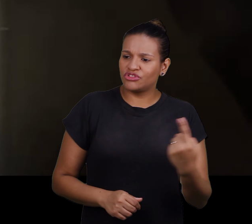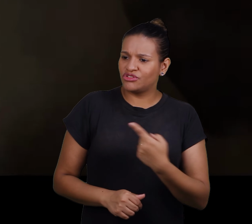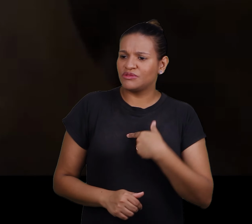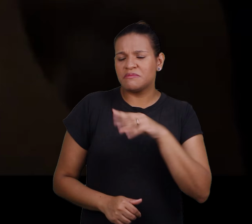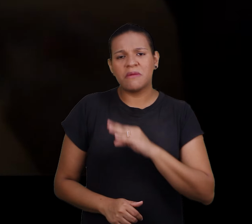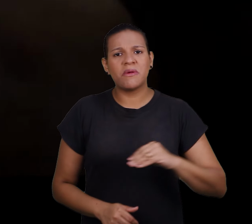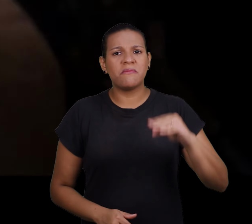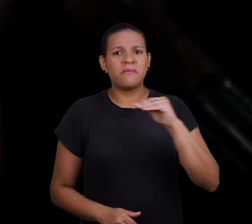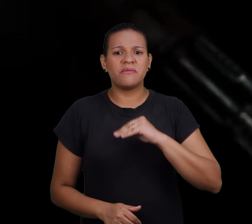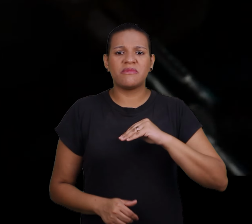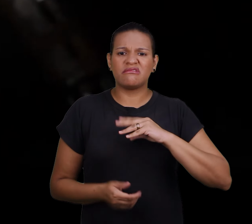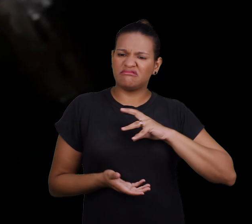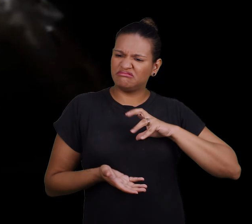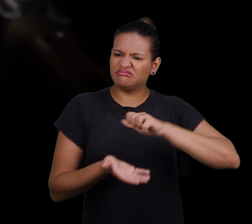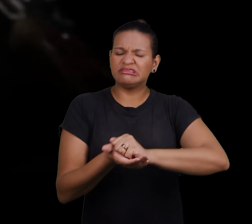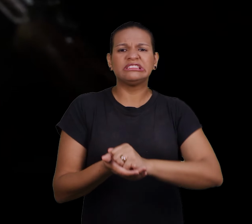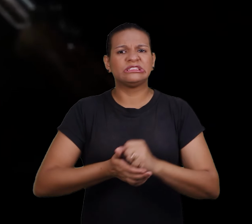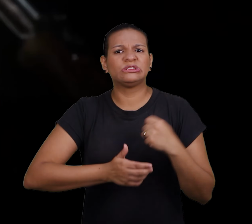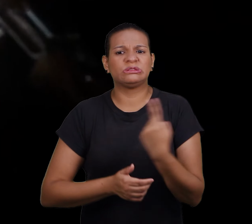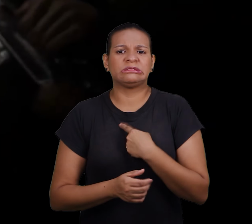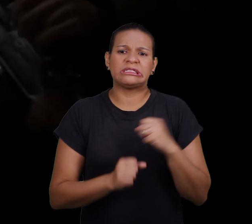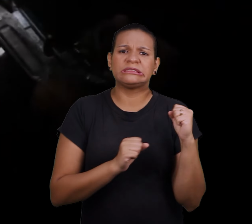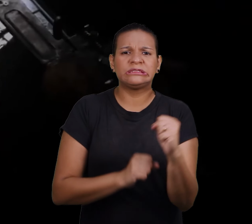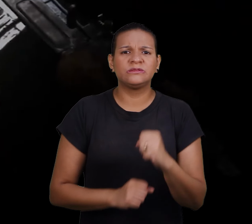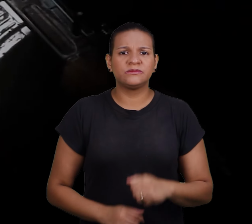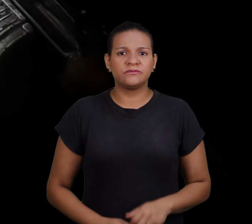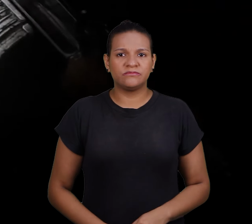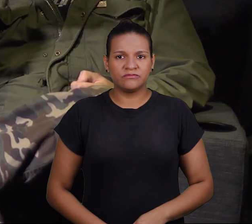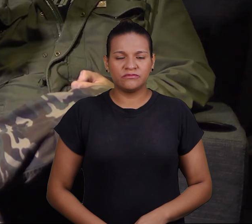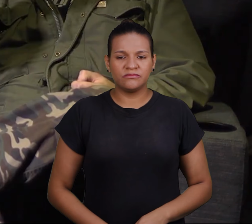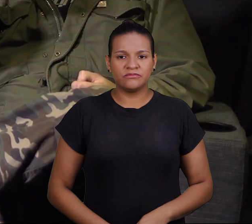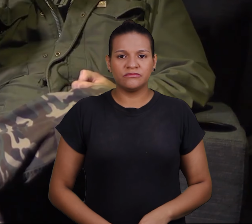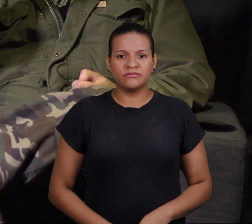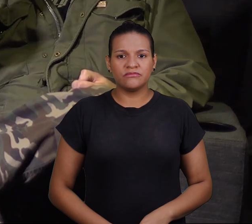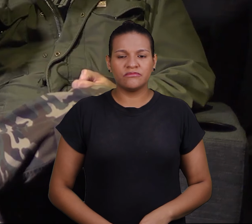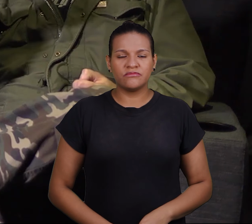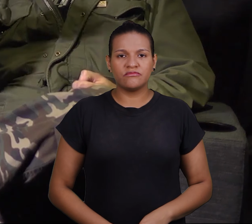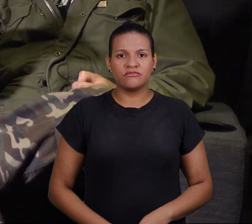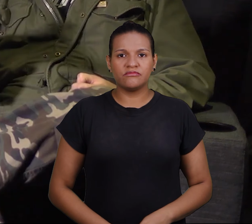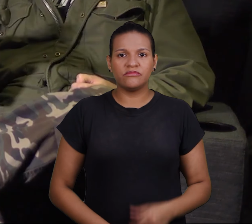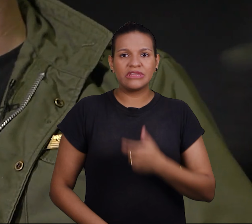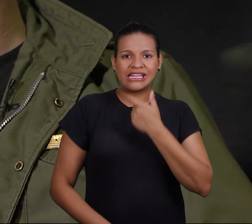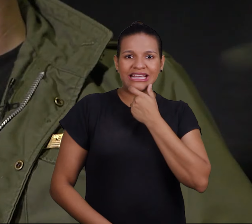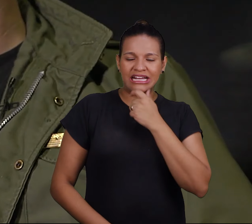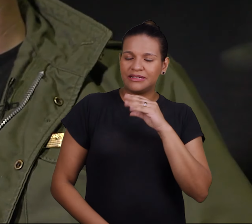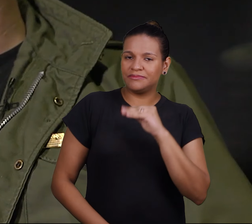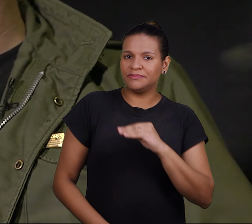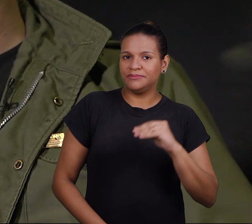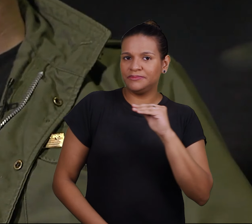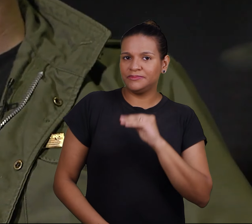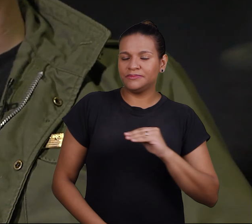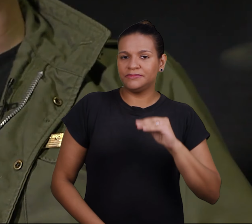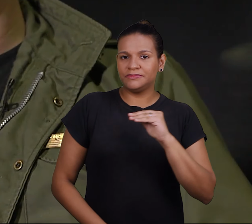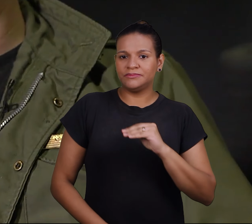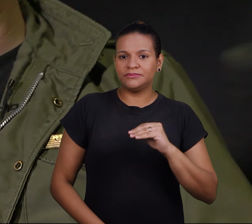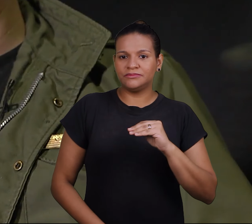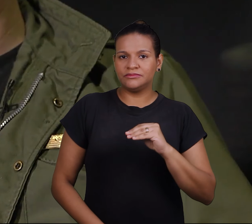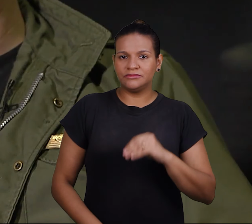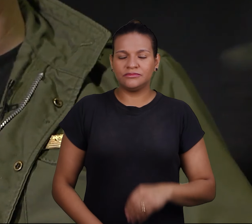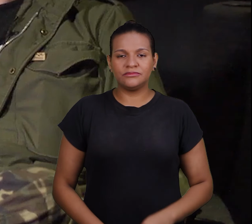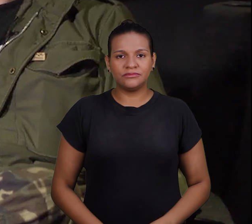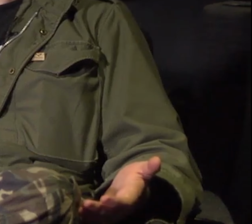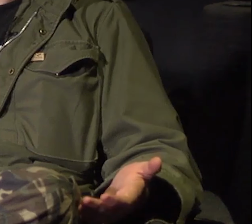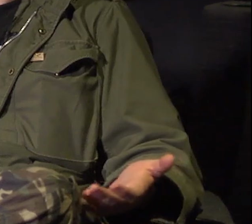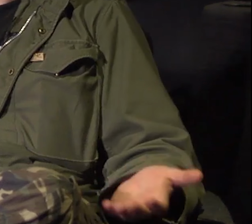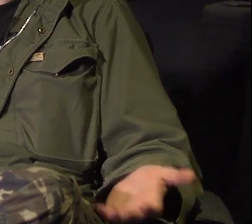Somos Al-Qatala. Somos assassinos. That doesn't mean anything. Is it